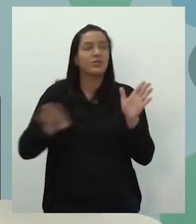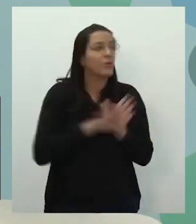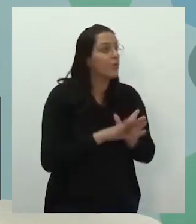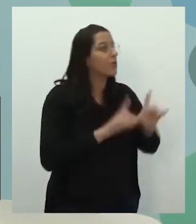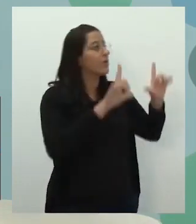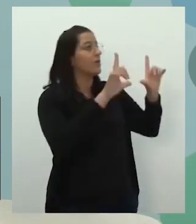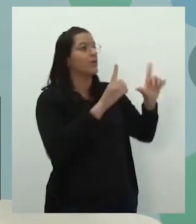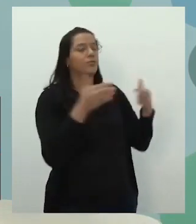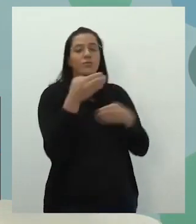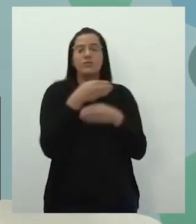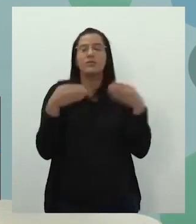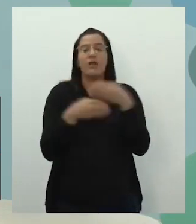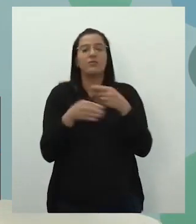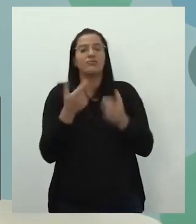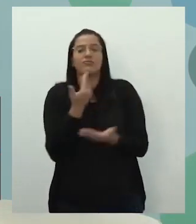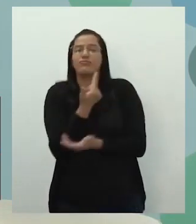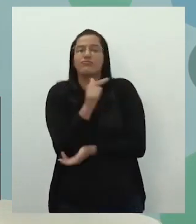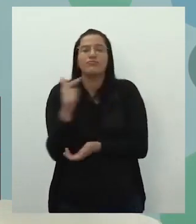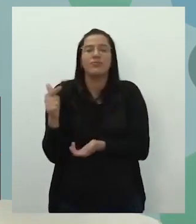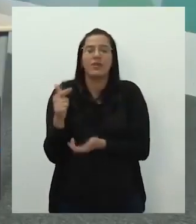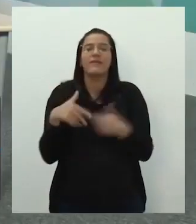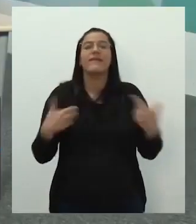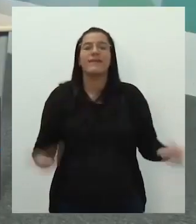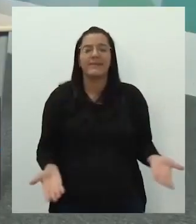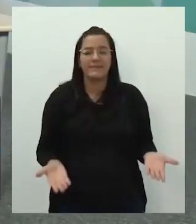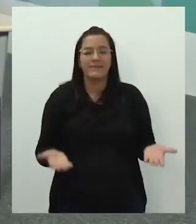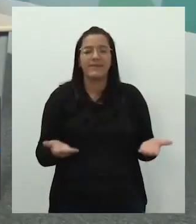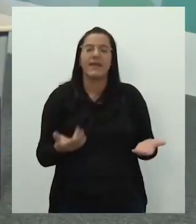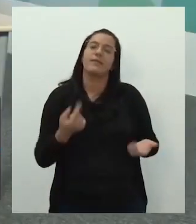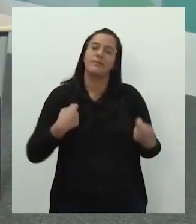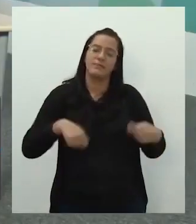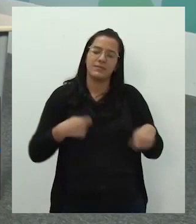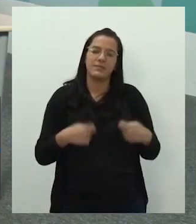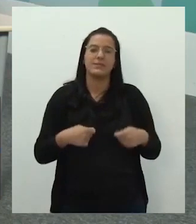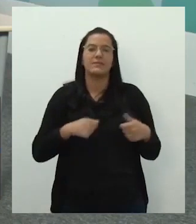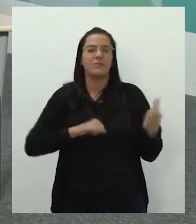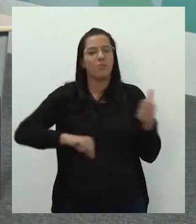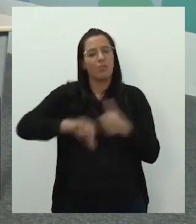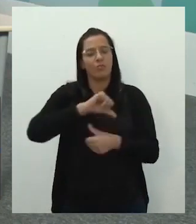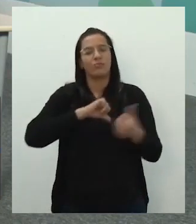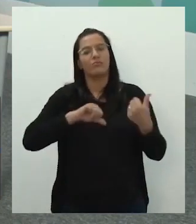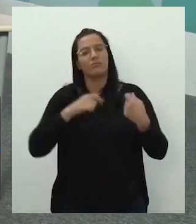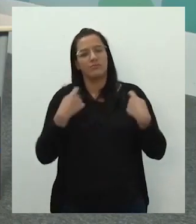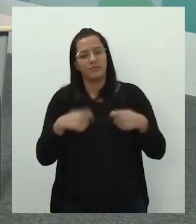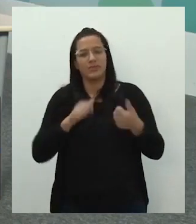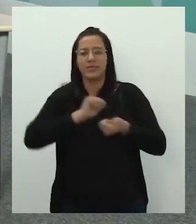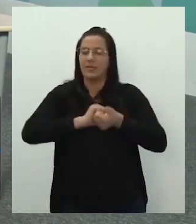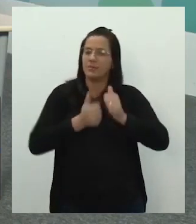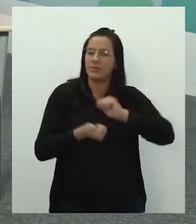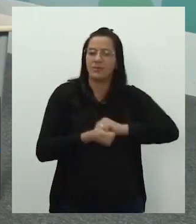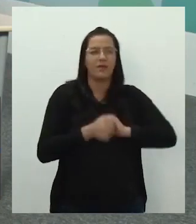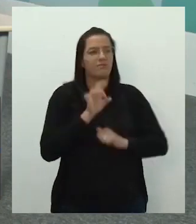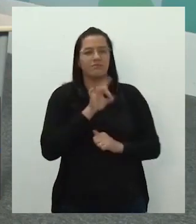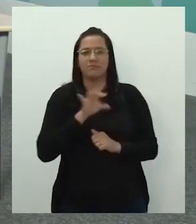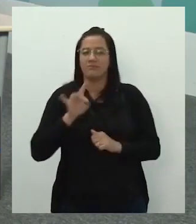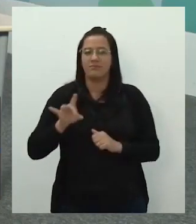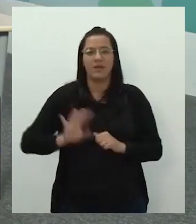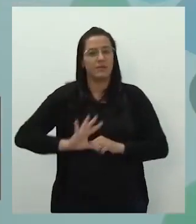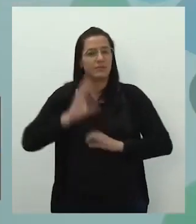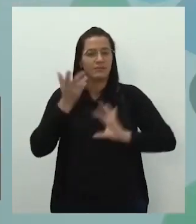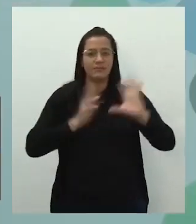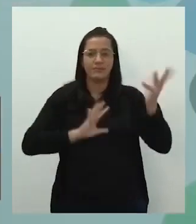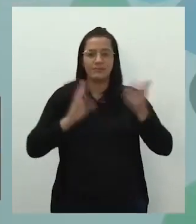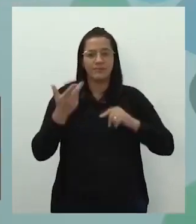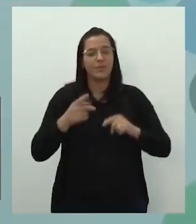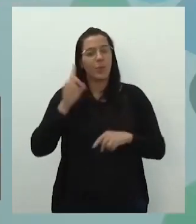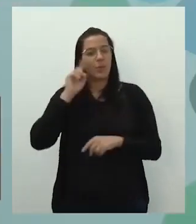sumiu o slide. Não tem mais escrito. E aí, a gente tem que improvisar. Então, assim, é muito interessante esse processo todo, a gente tem que